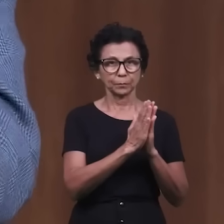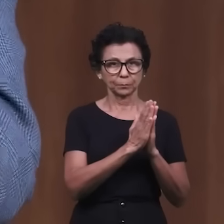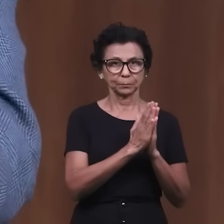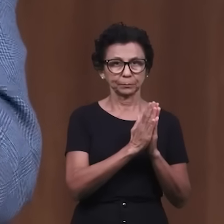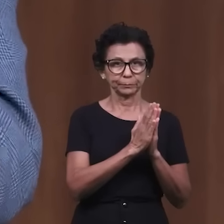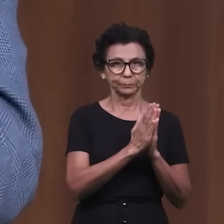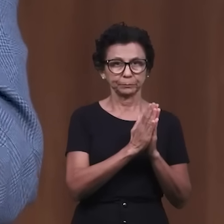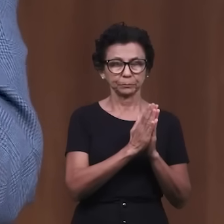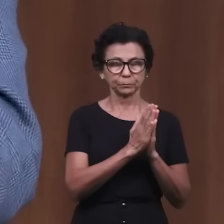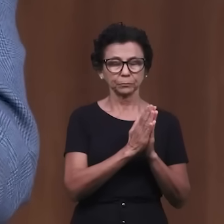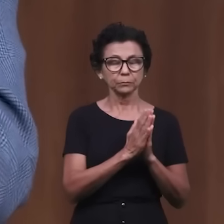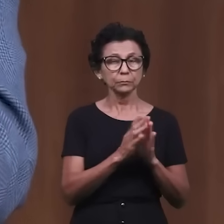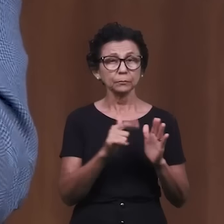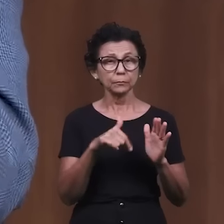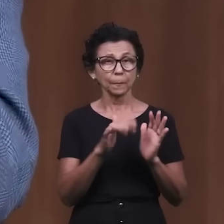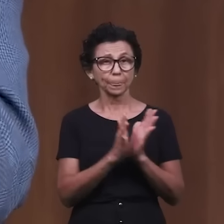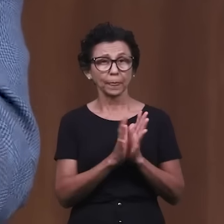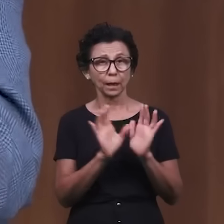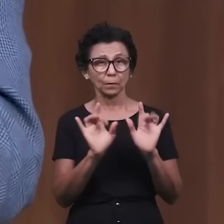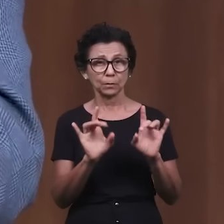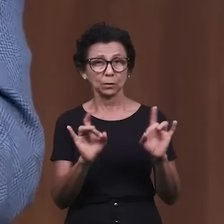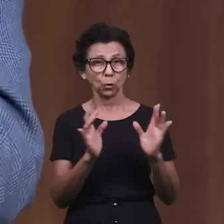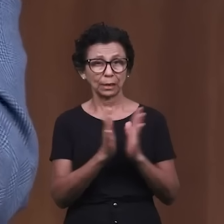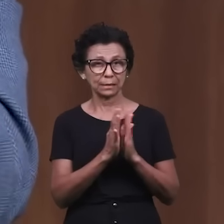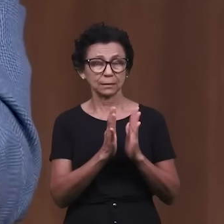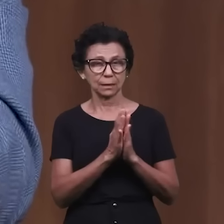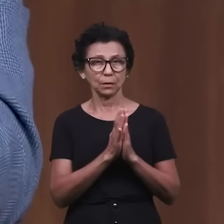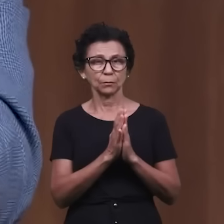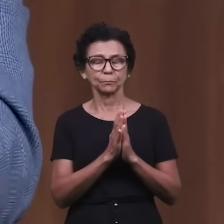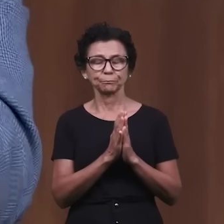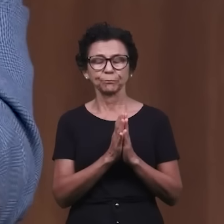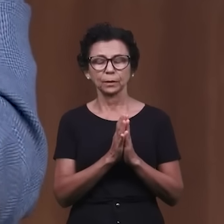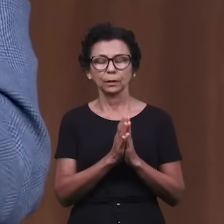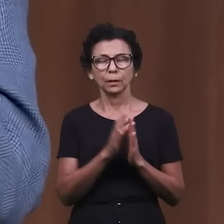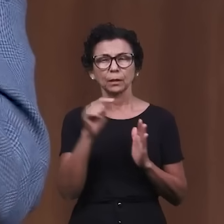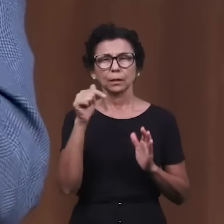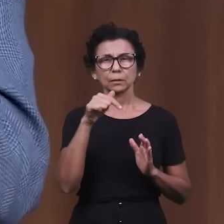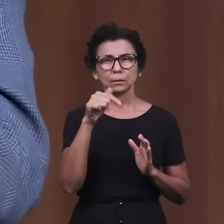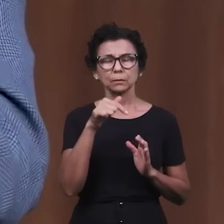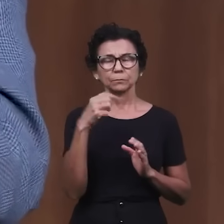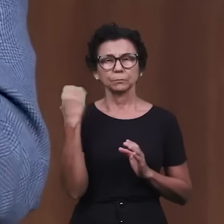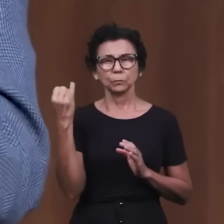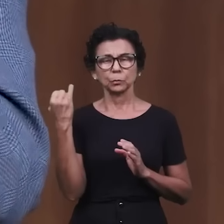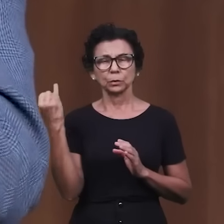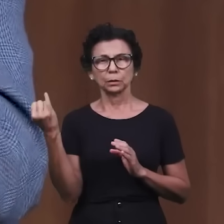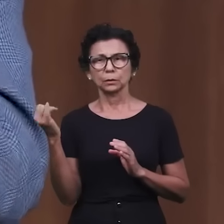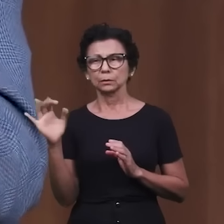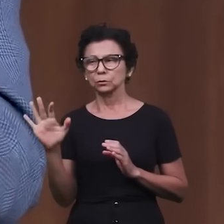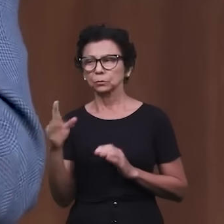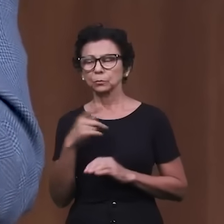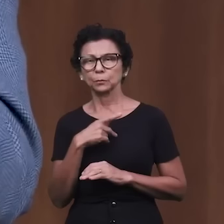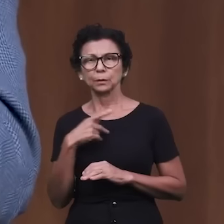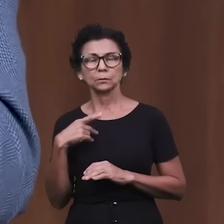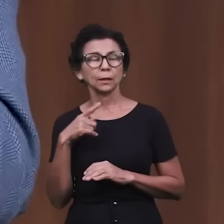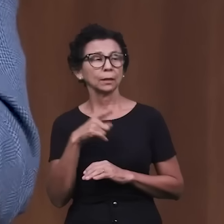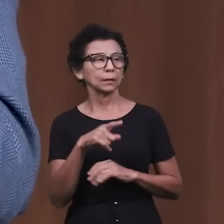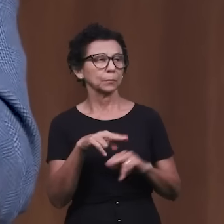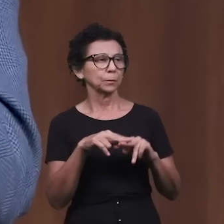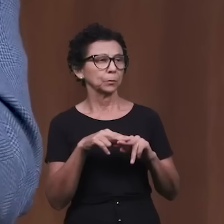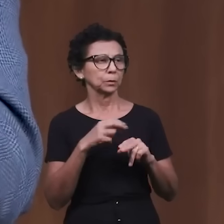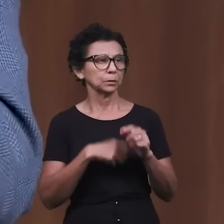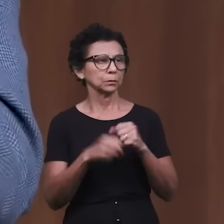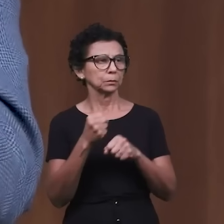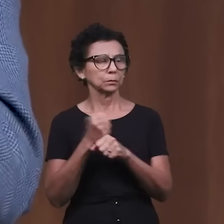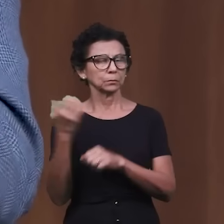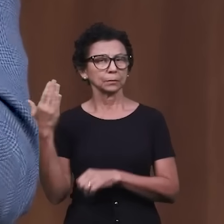intercessão. O grupo de intercessão é importante para o pastor, e é por isso que nós tivemos o ano passado